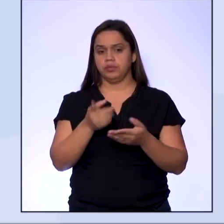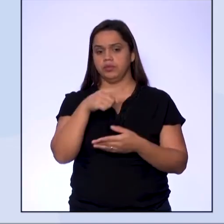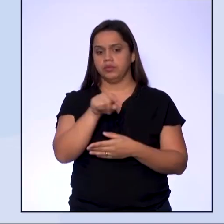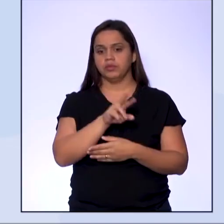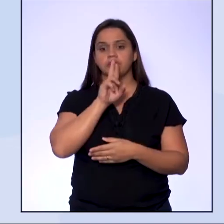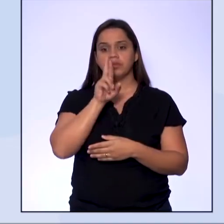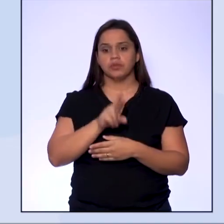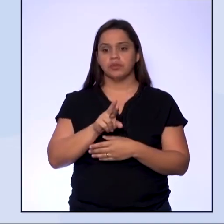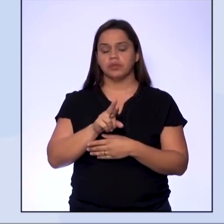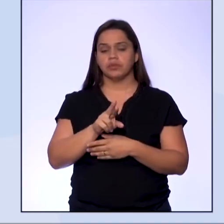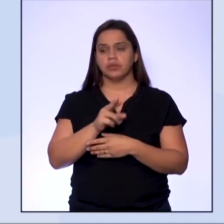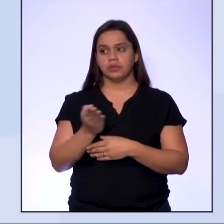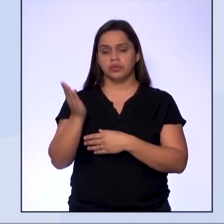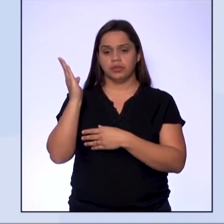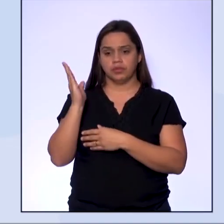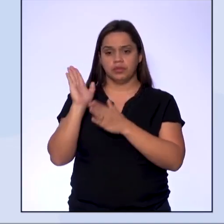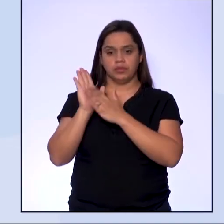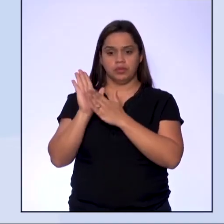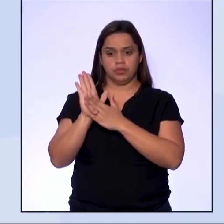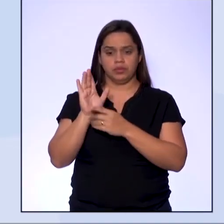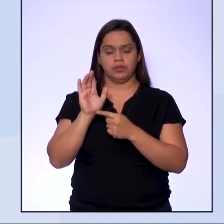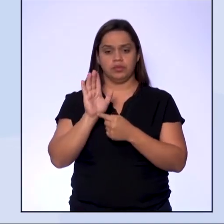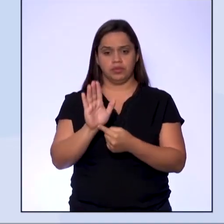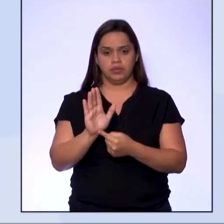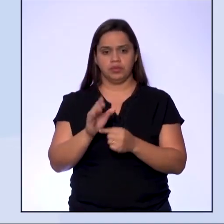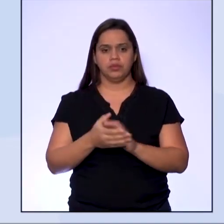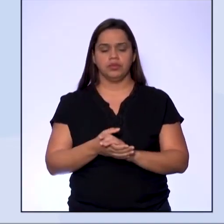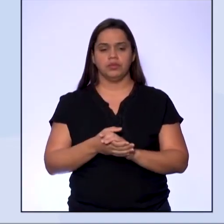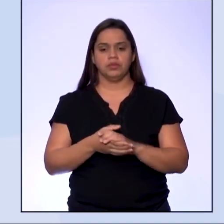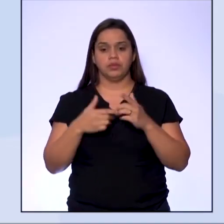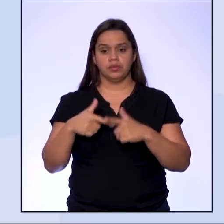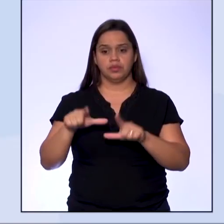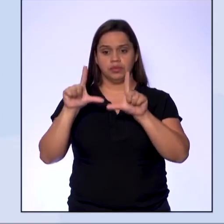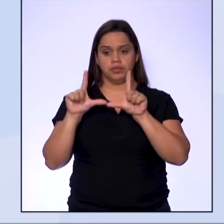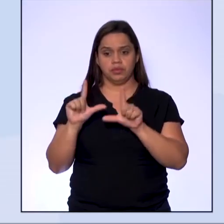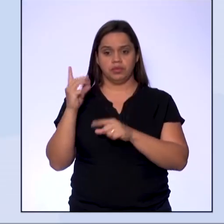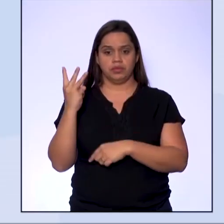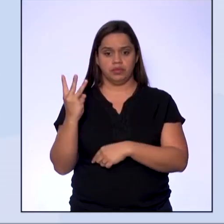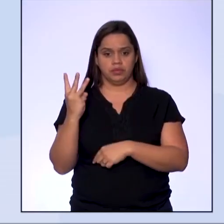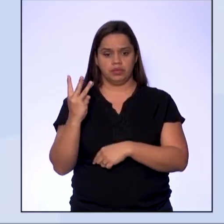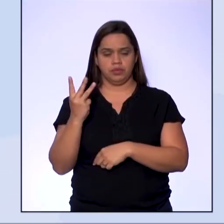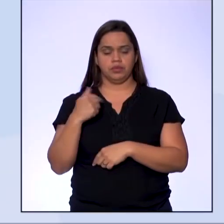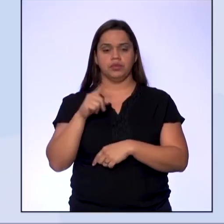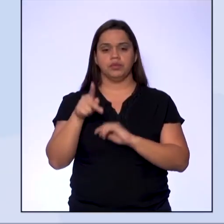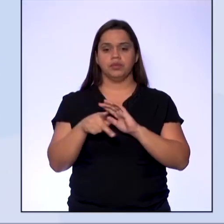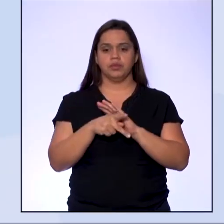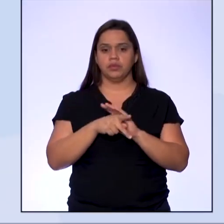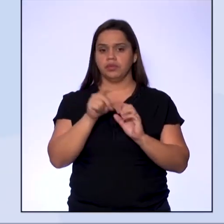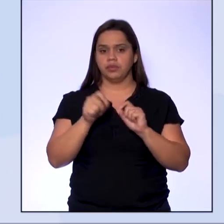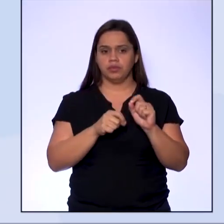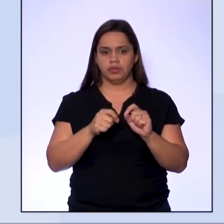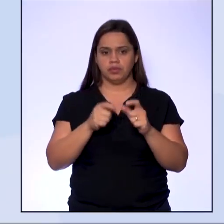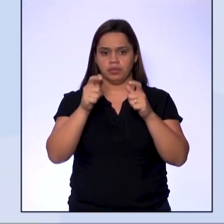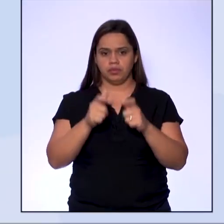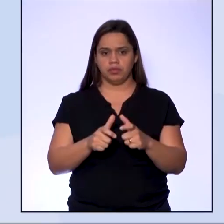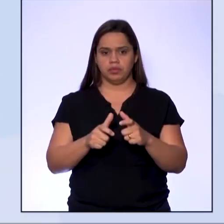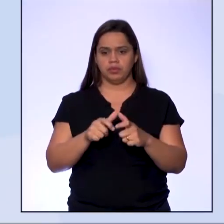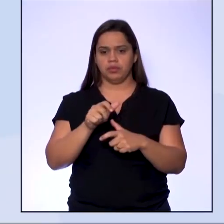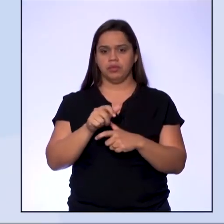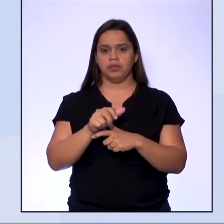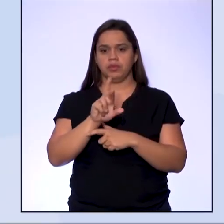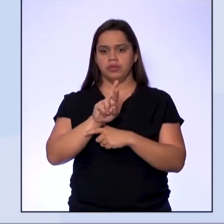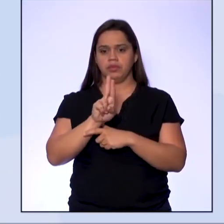aí para vocês na atividade. A imagem 2 é a imagem, né, de um indivíduo, né, ele é chamado